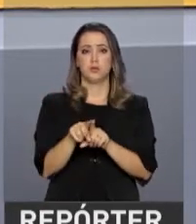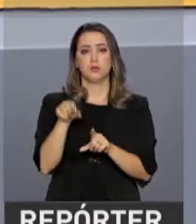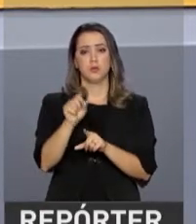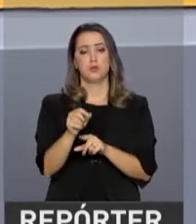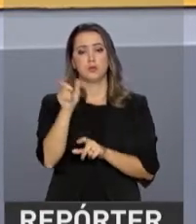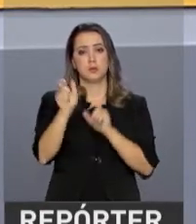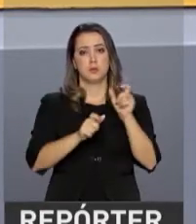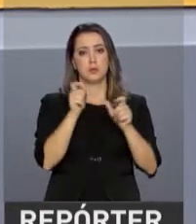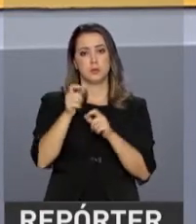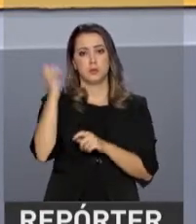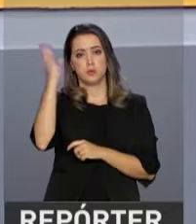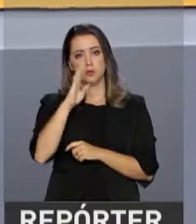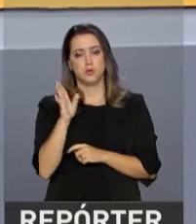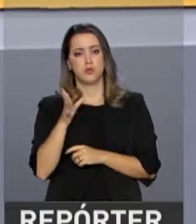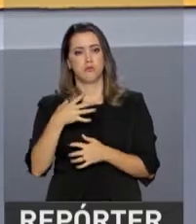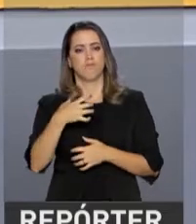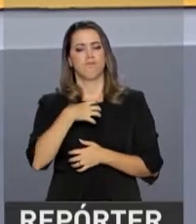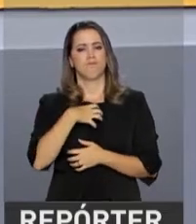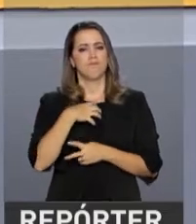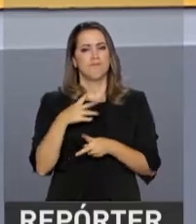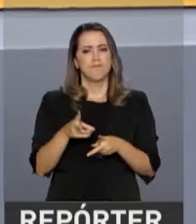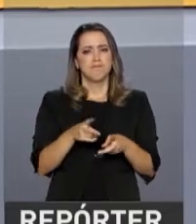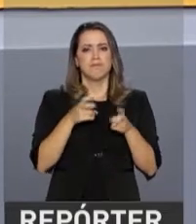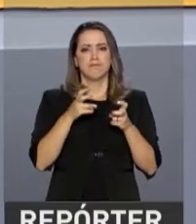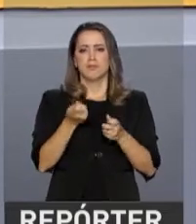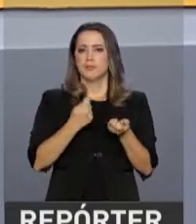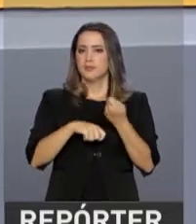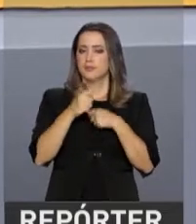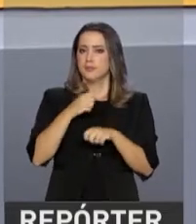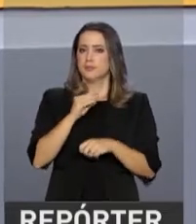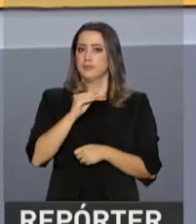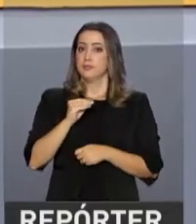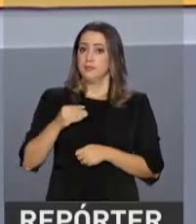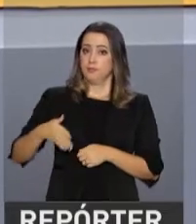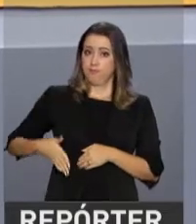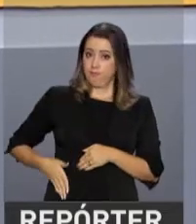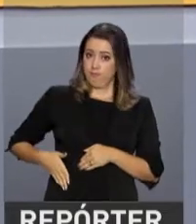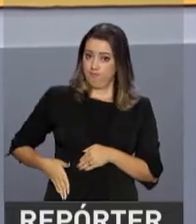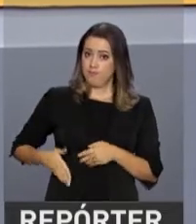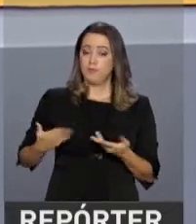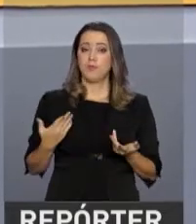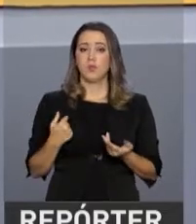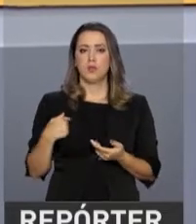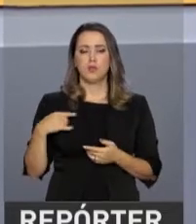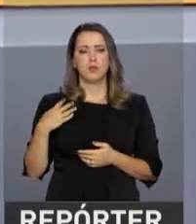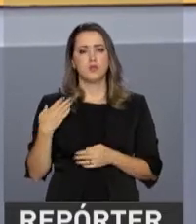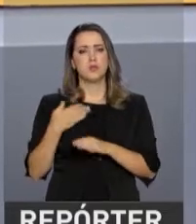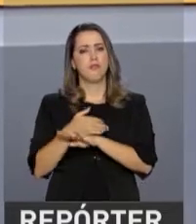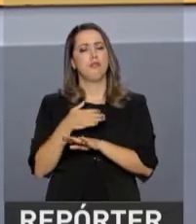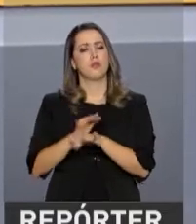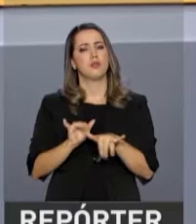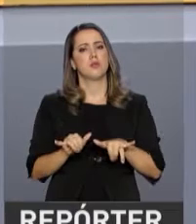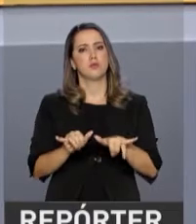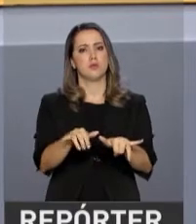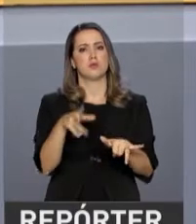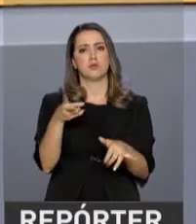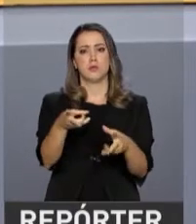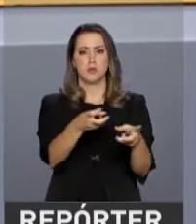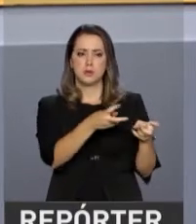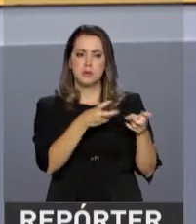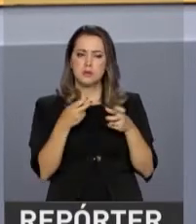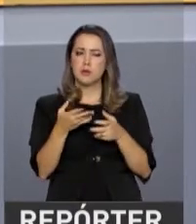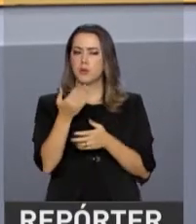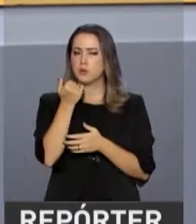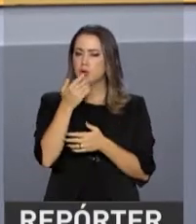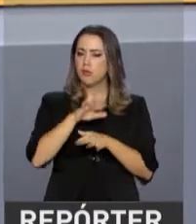o consumidor brasileiro já sentiu esse desempenho na economia no bolso. Na ida ao supermercado, é possível ver que os produtos da